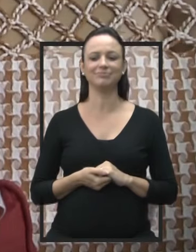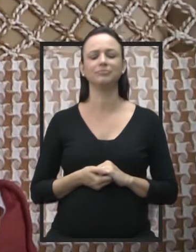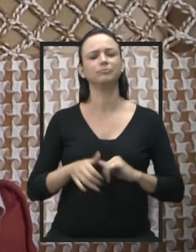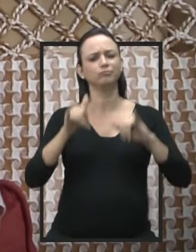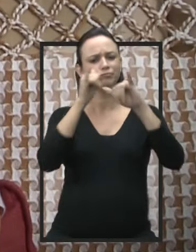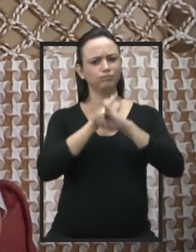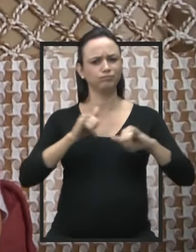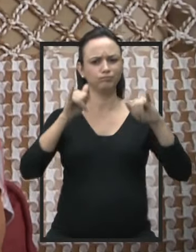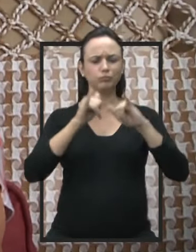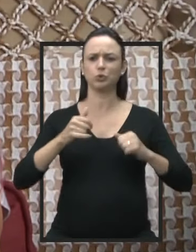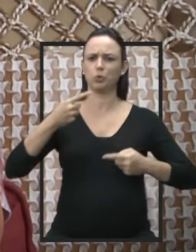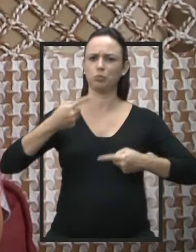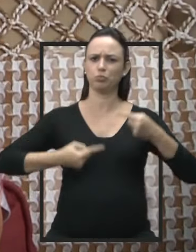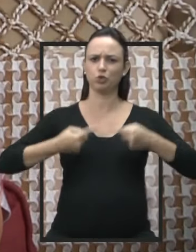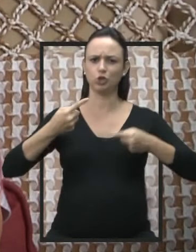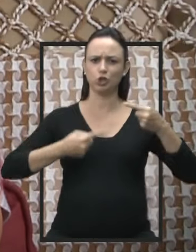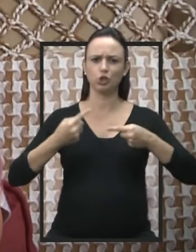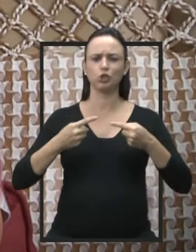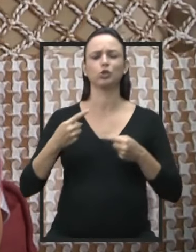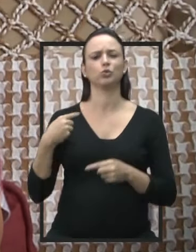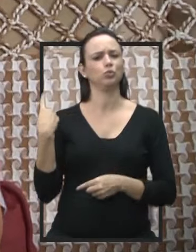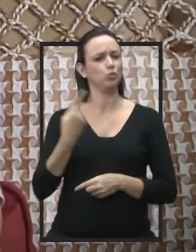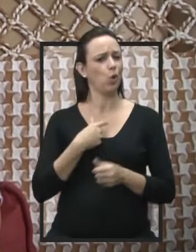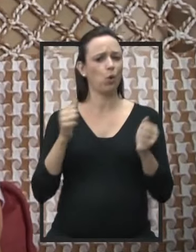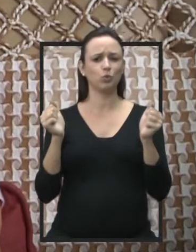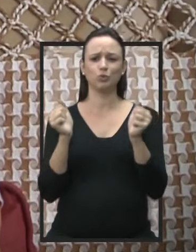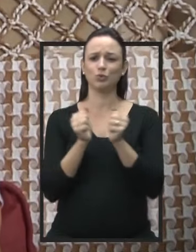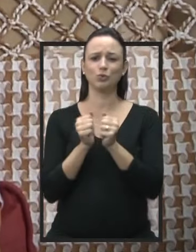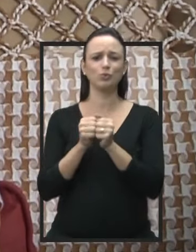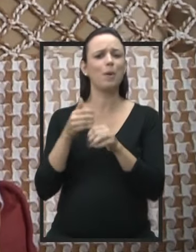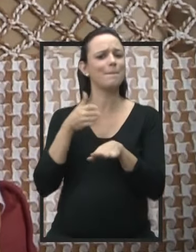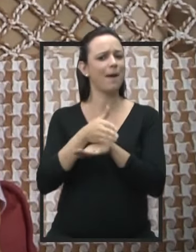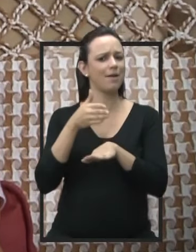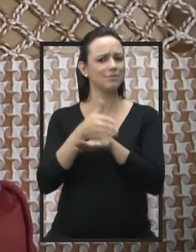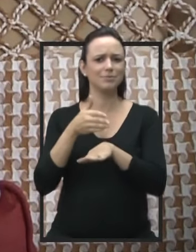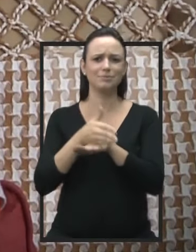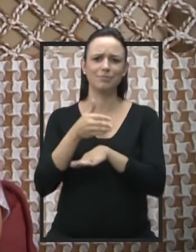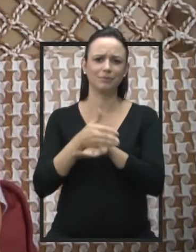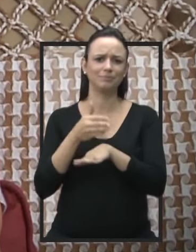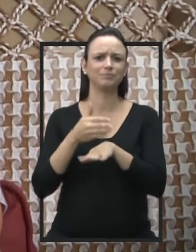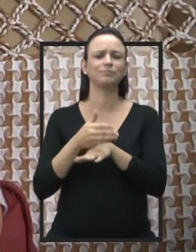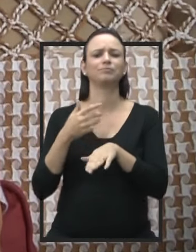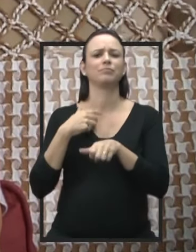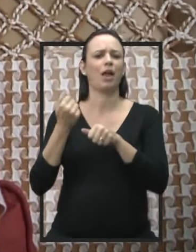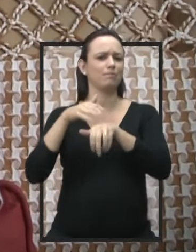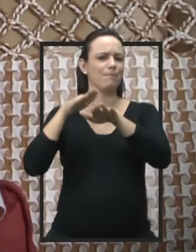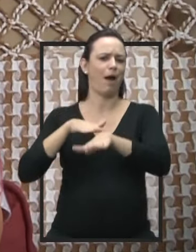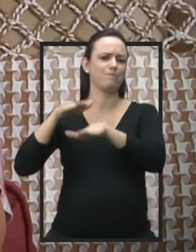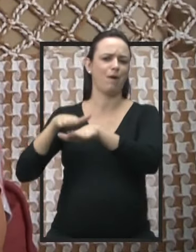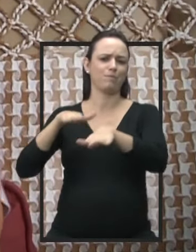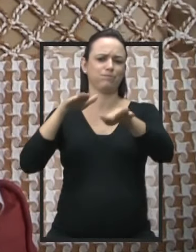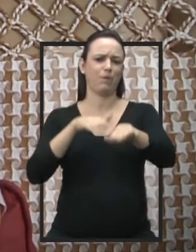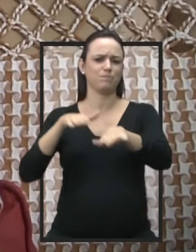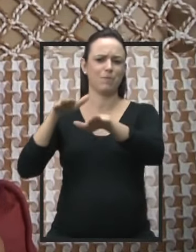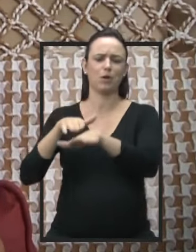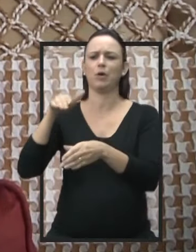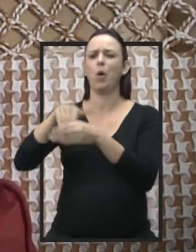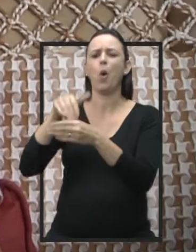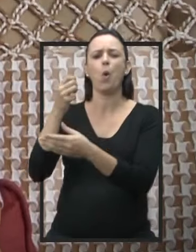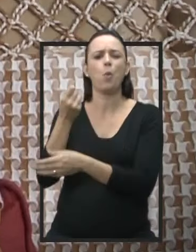nas campanhas políticas, nós participávamos de todo o processo, nós íamos em carreata, participávamos da